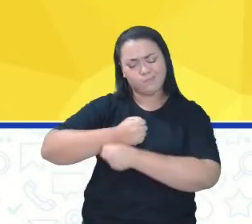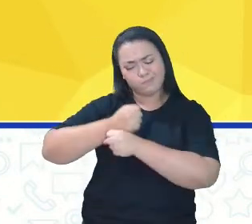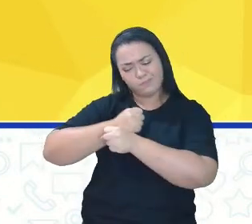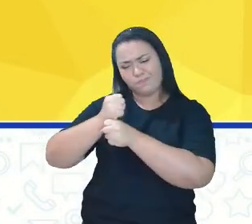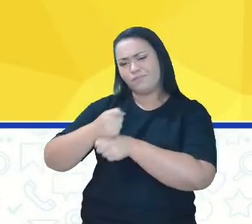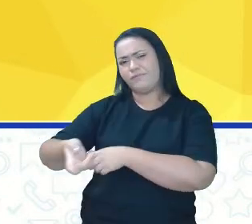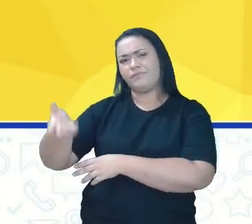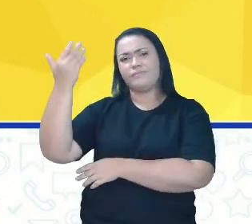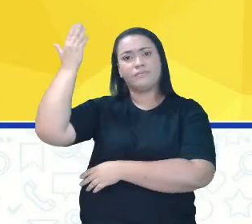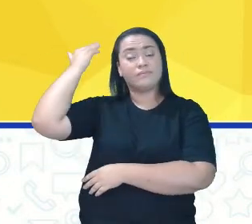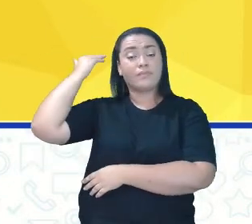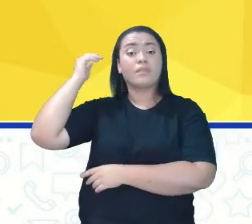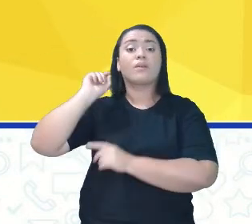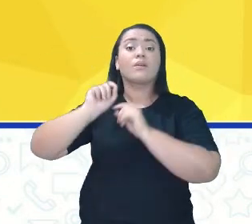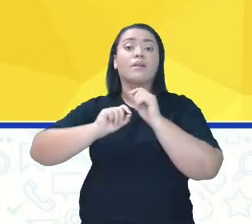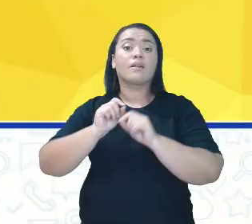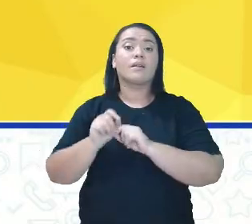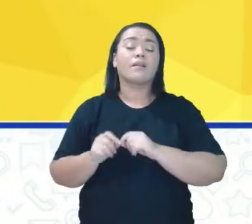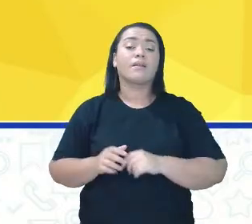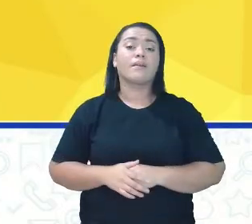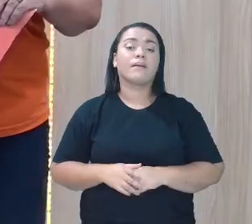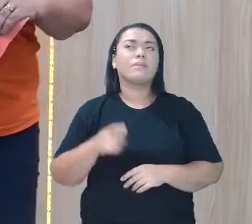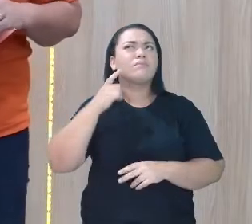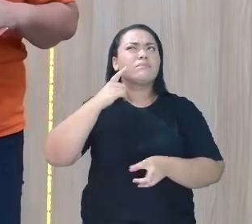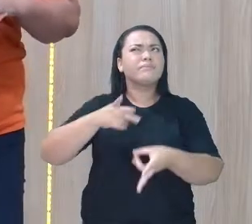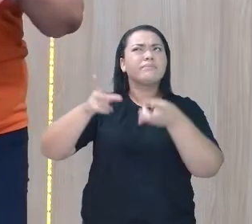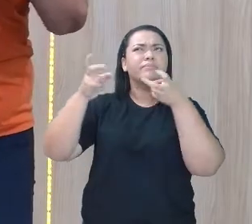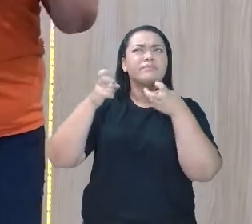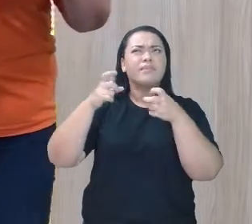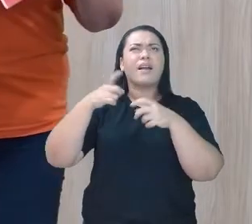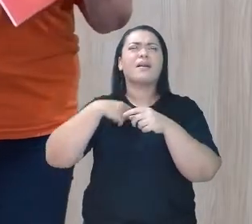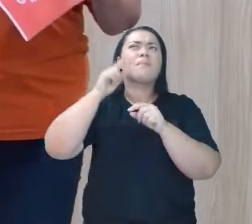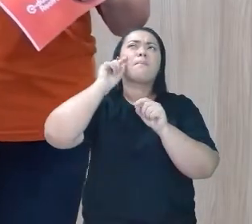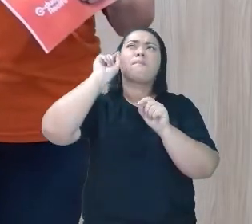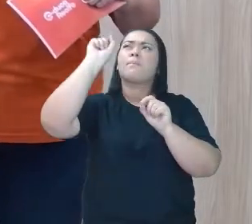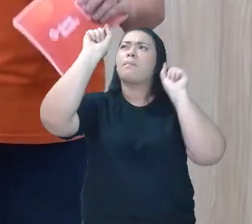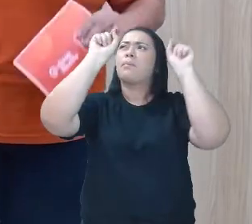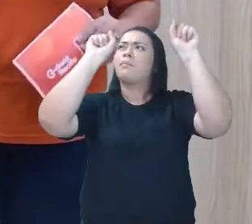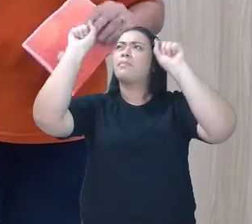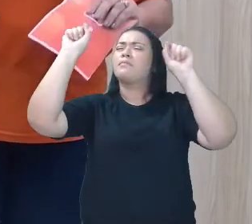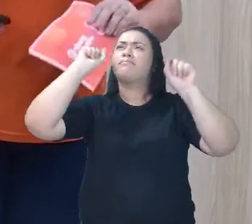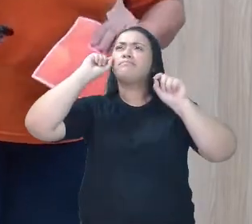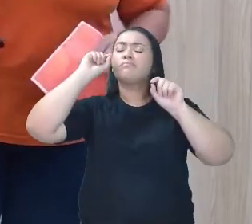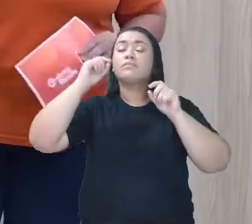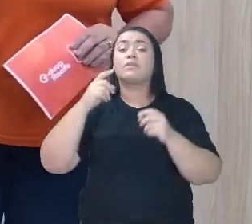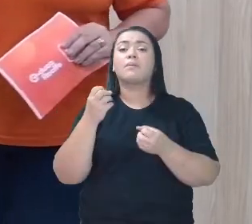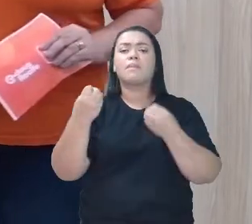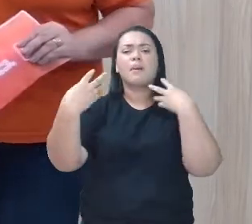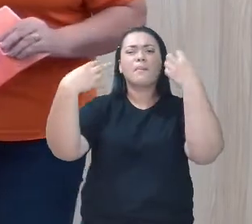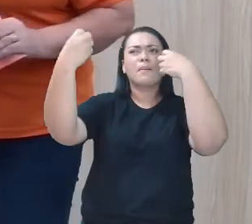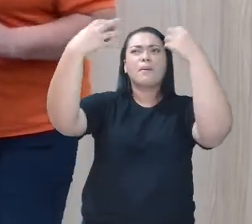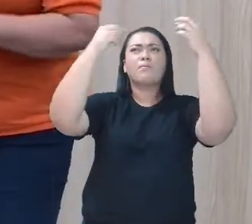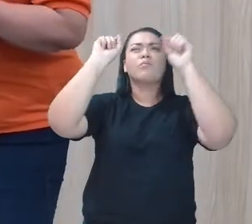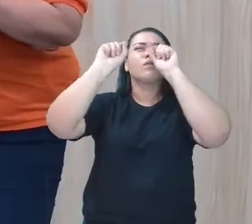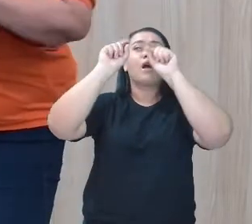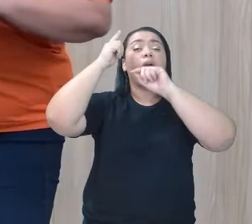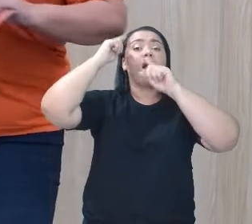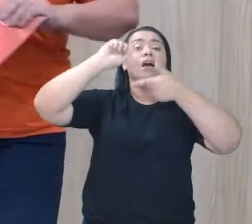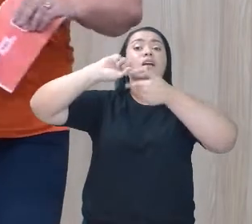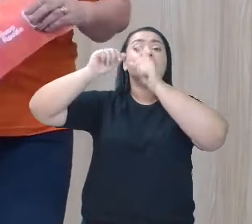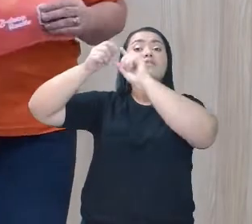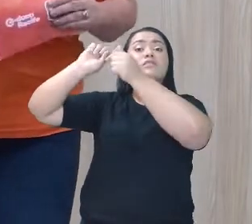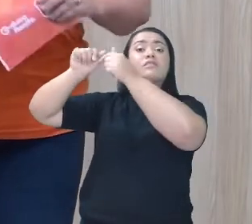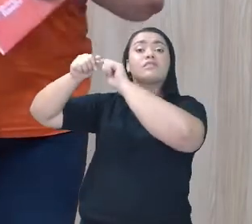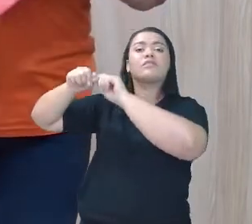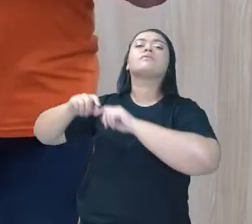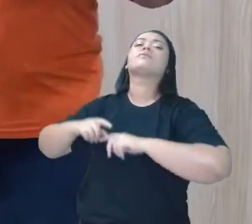anos atrás, então eles tinham só a percepção desses pontinhos luminosos, a que chamaram de estrela. E aí dizia